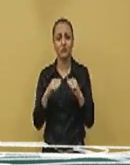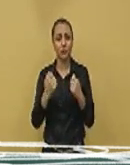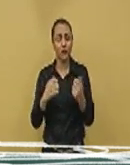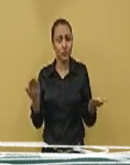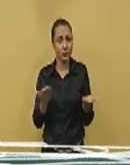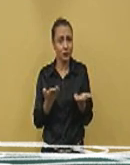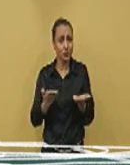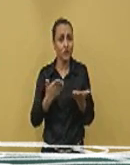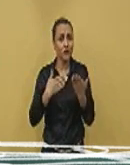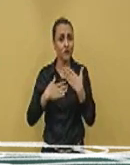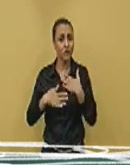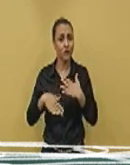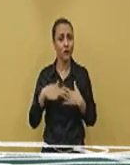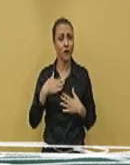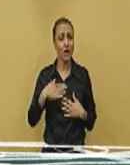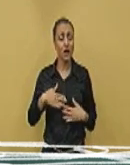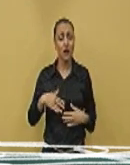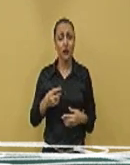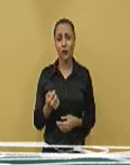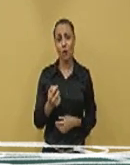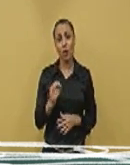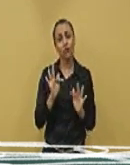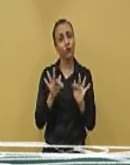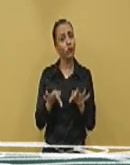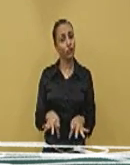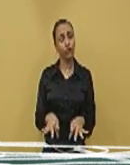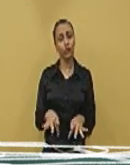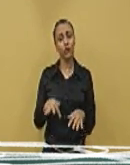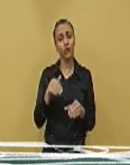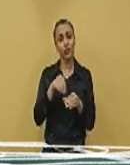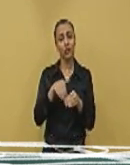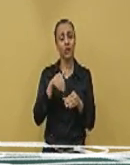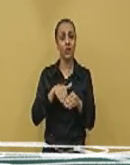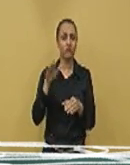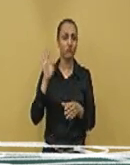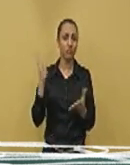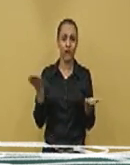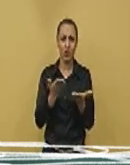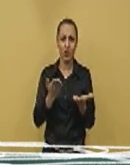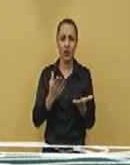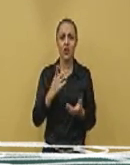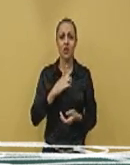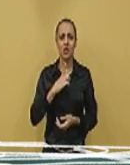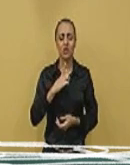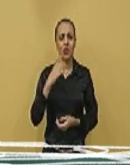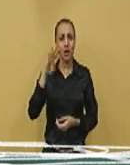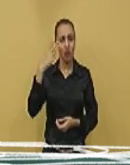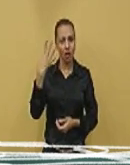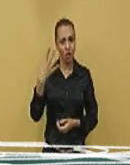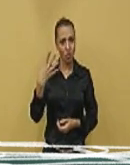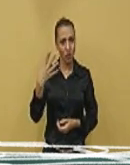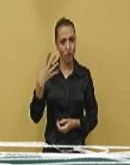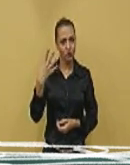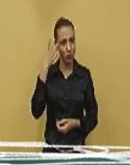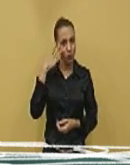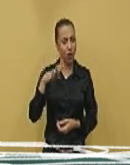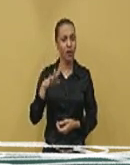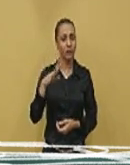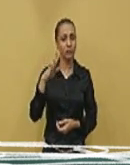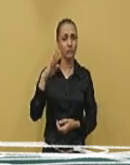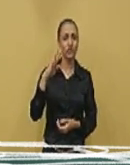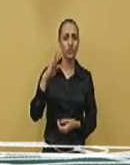agora no fim da campanha. Nós vamos ter 4 dias de carnaval aí para frente, com sábado, domingo, segunda,